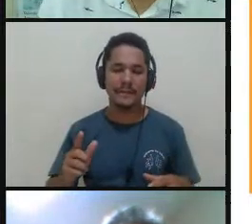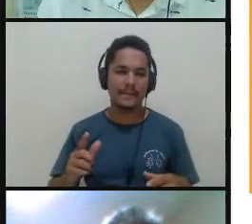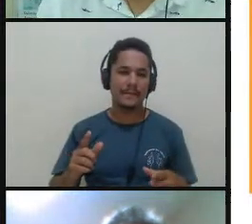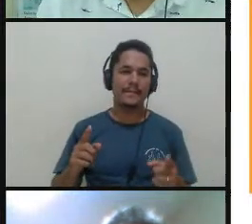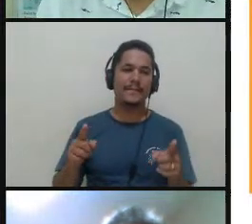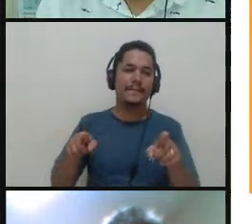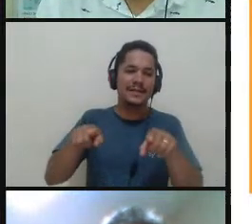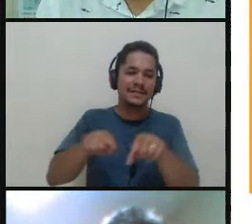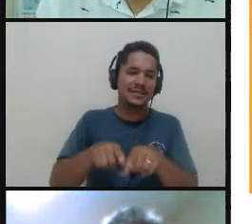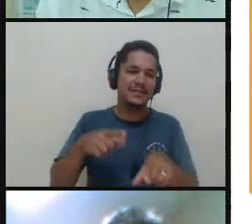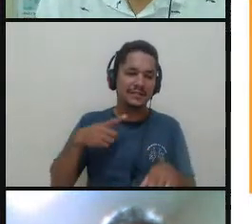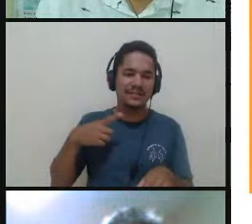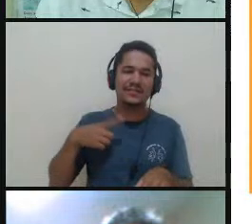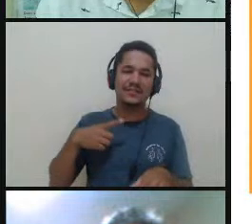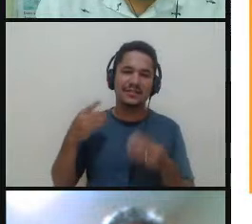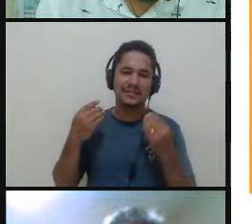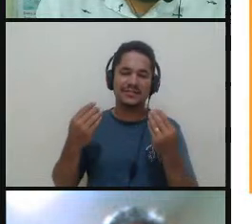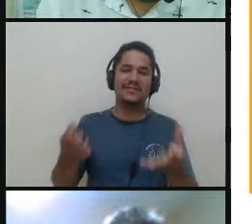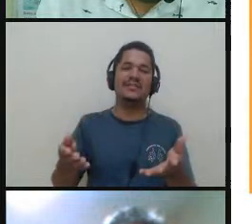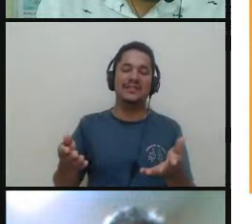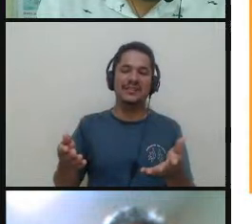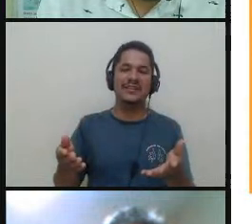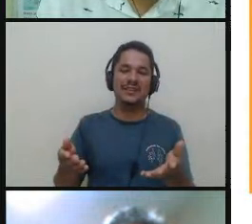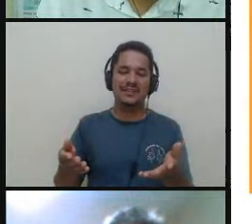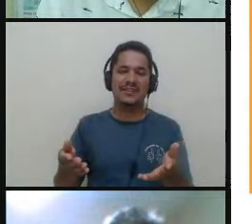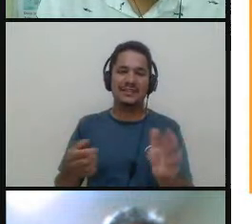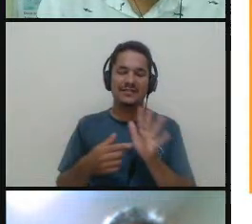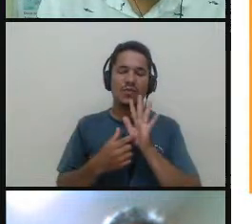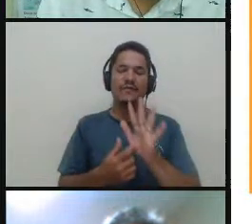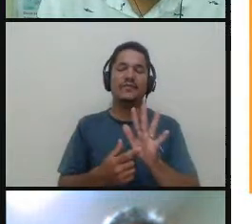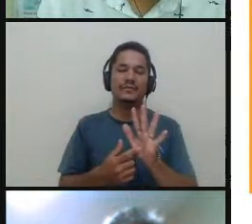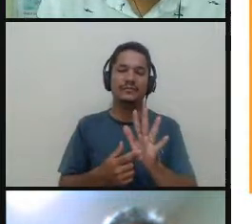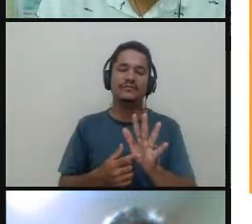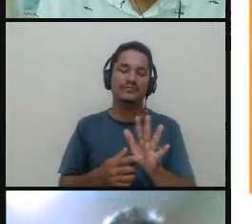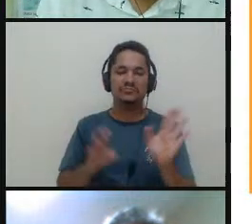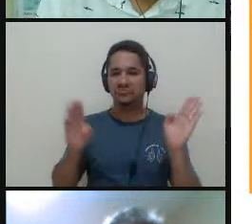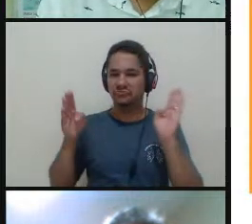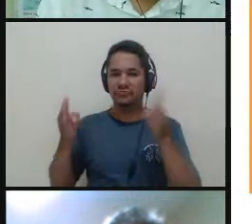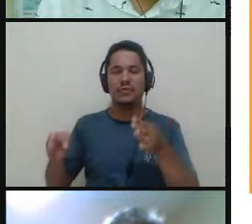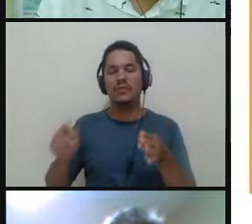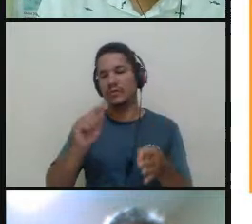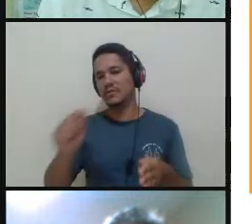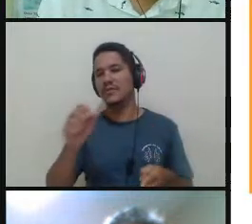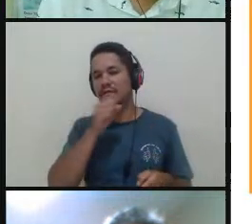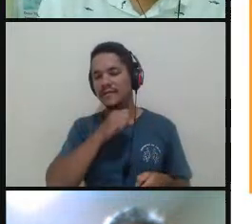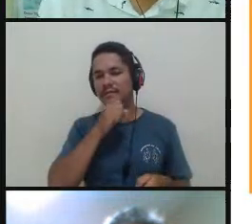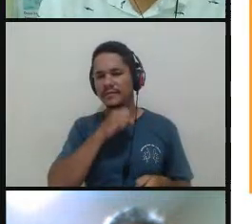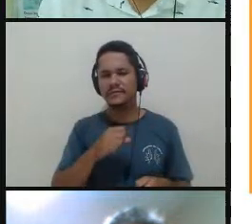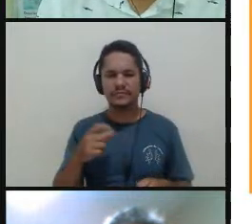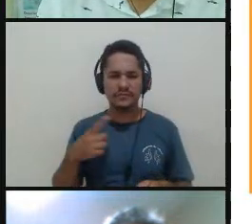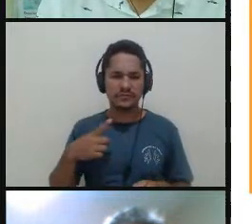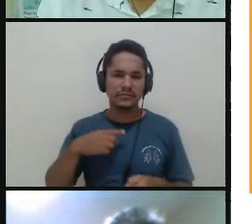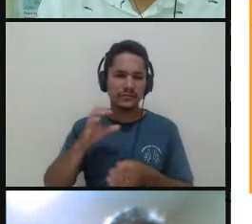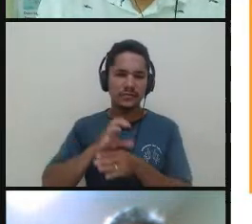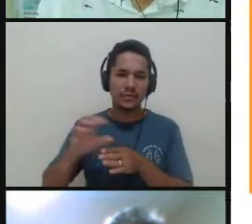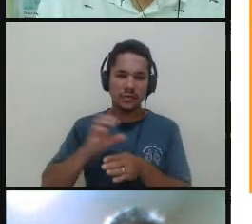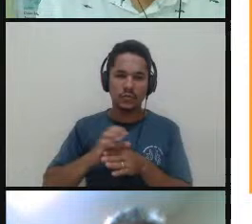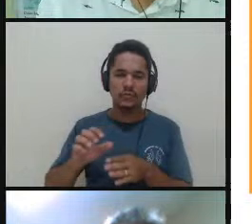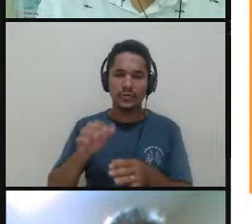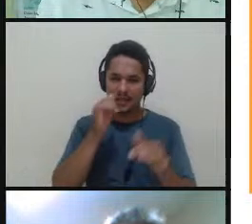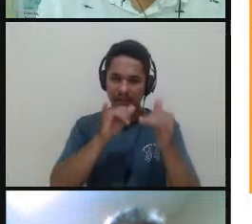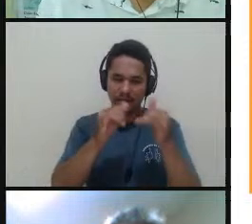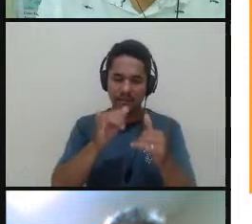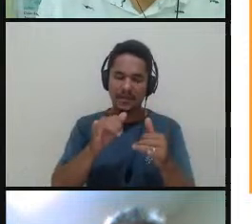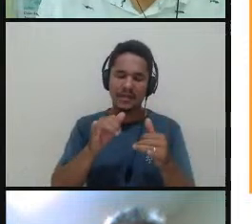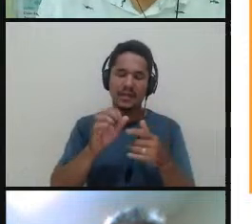essa oferta, tá bom? Específico para a população da pessoa idosa. O Paulo pergunta se tem curso de eletrônica. E